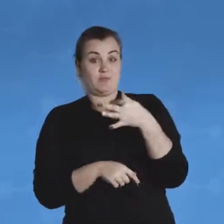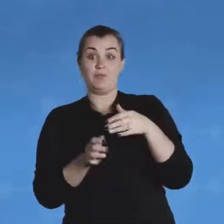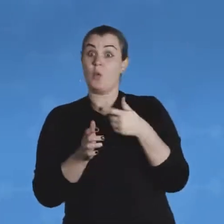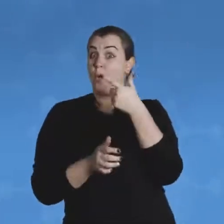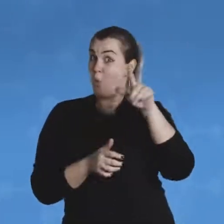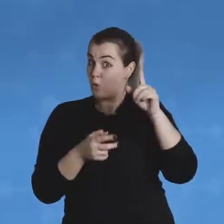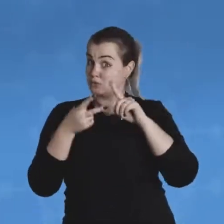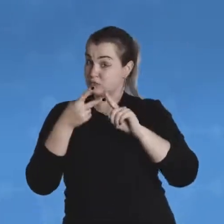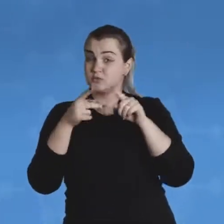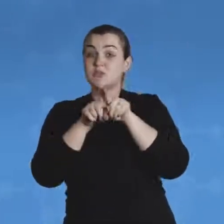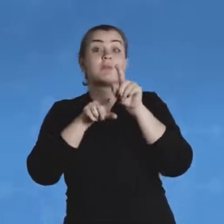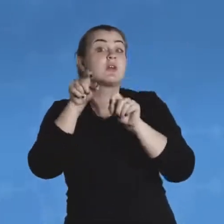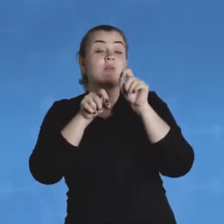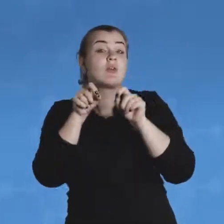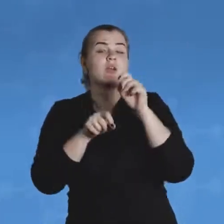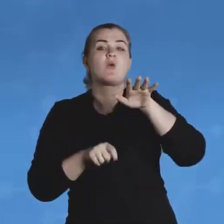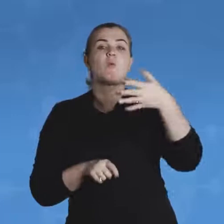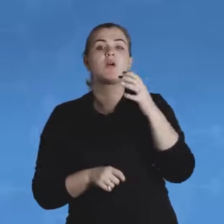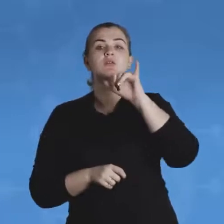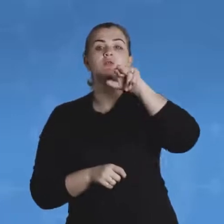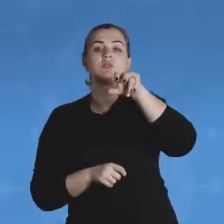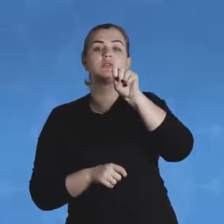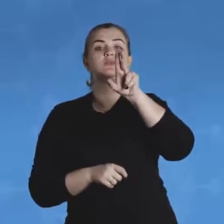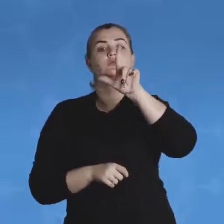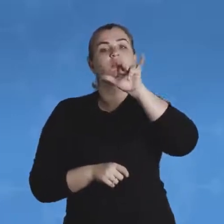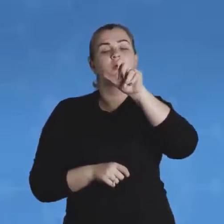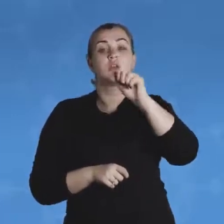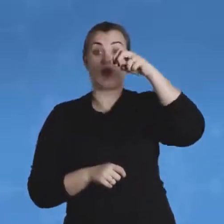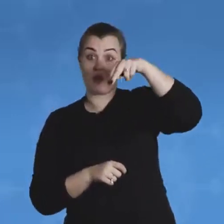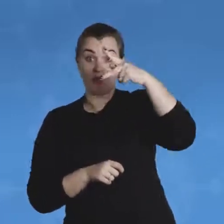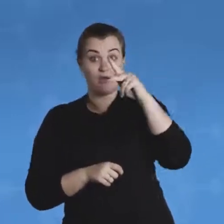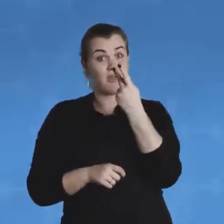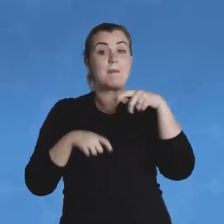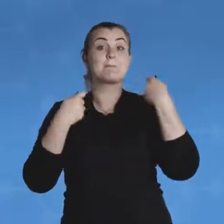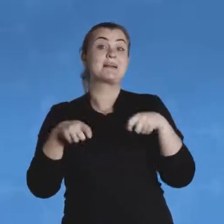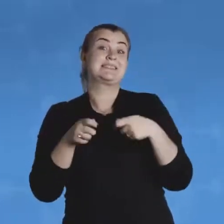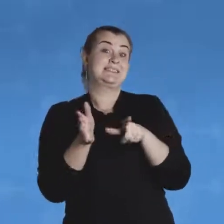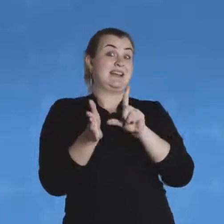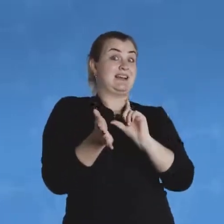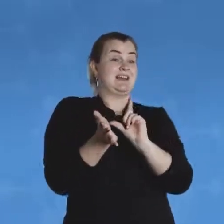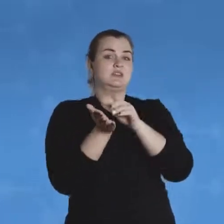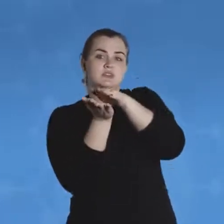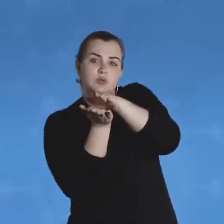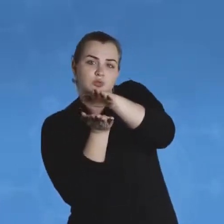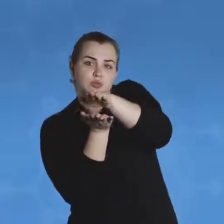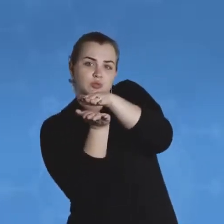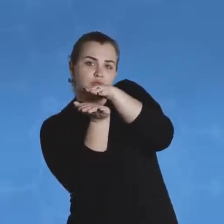que quando for utilizar a insulina NPH, é importante fazer a homogeneização antes da